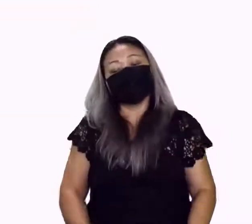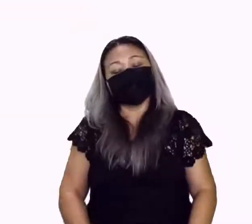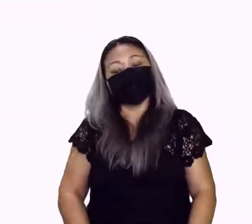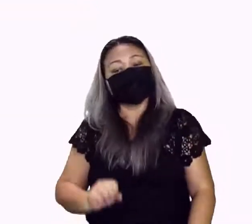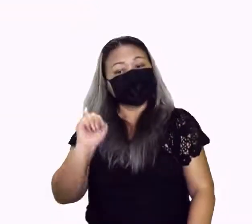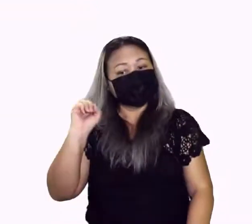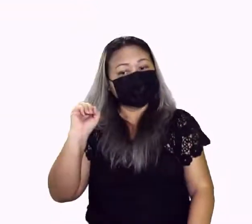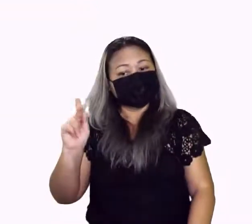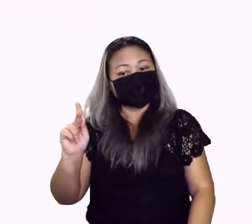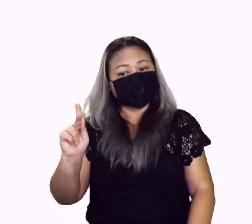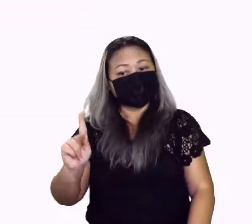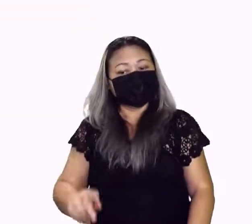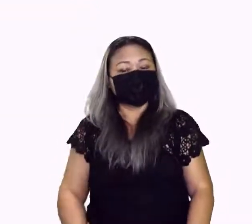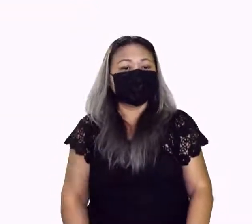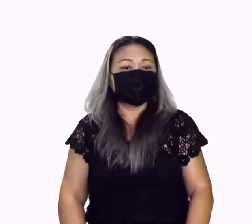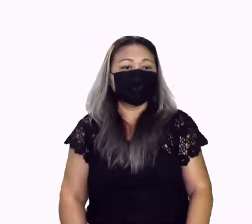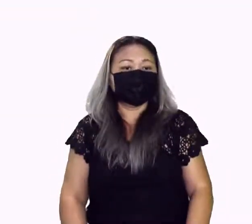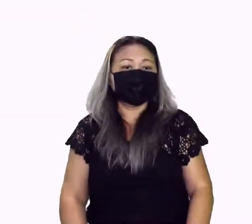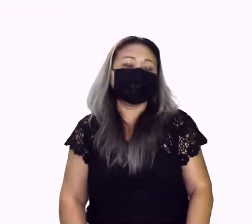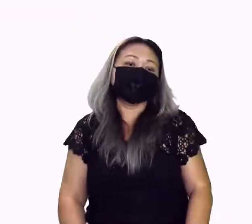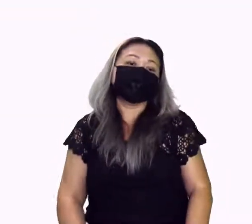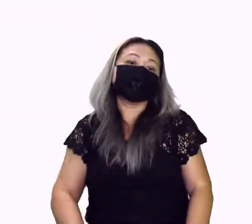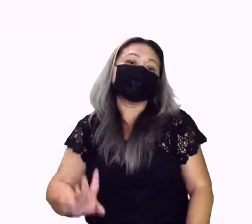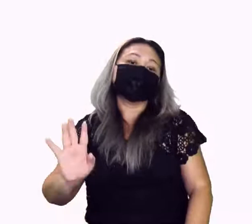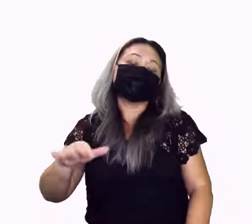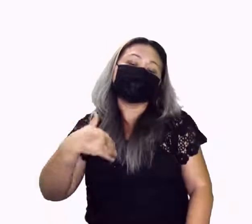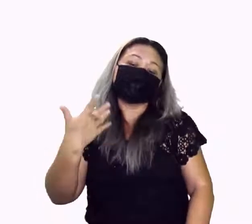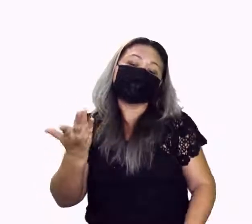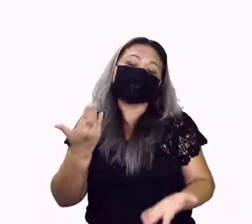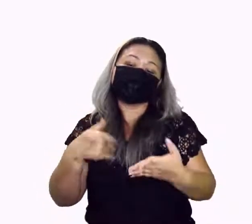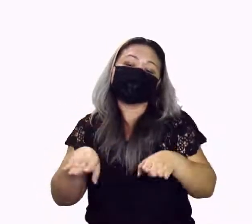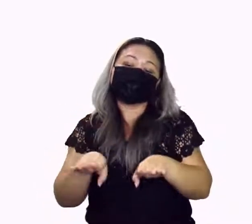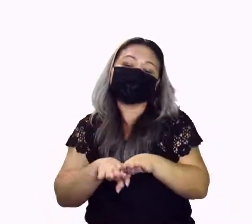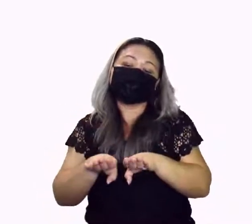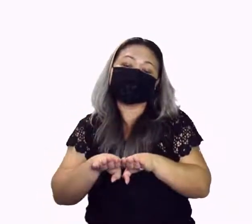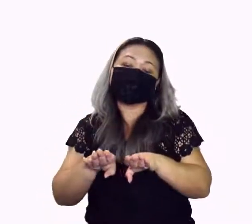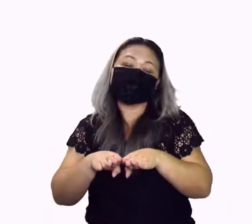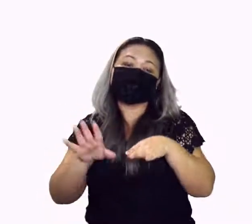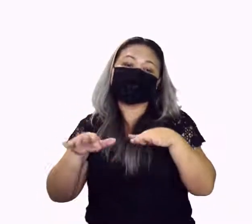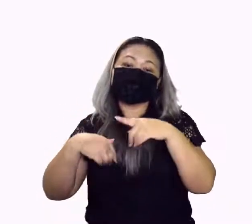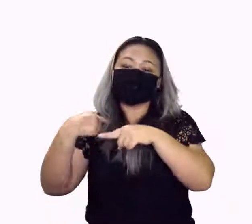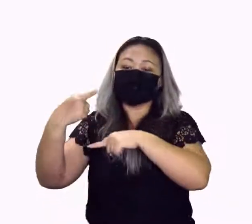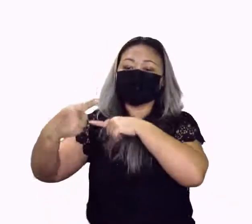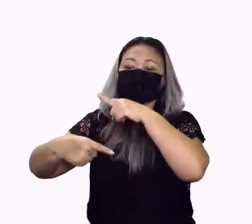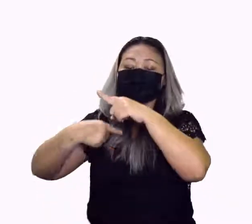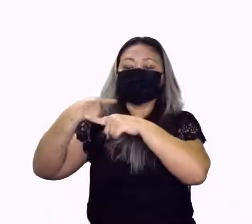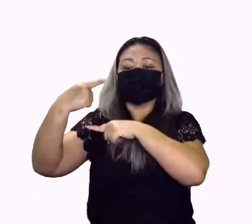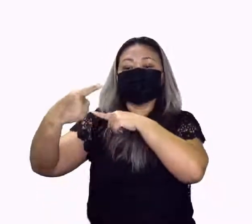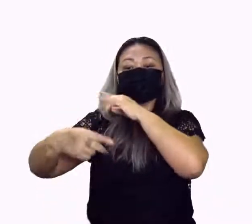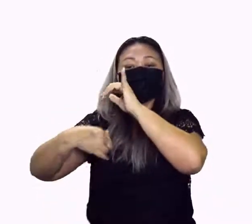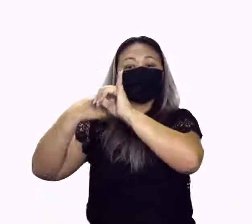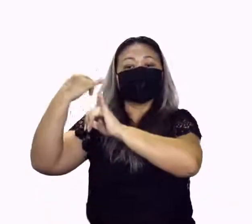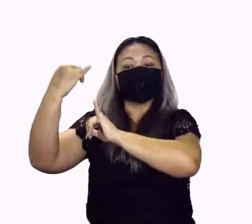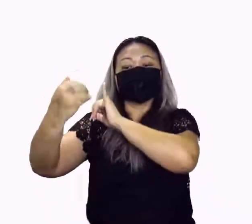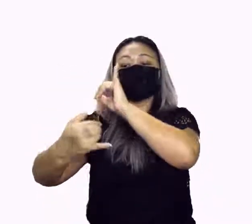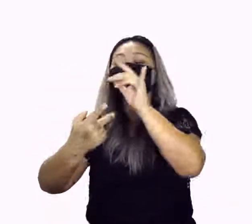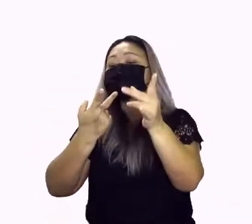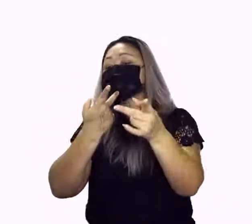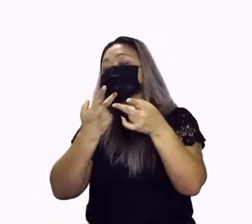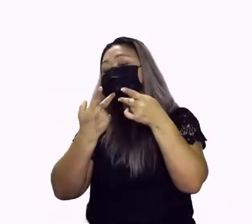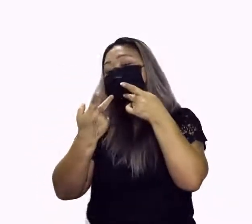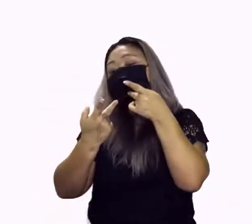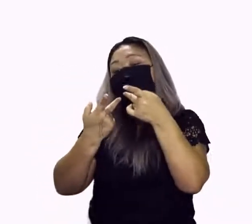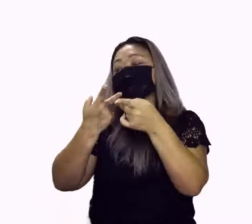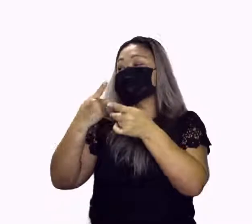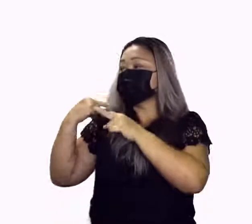Ok? Vamos lá? Ele também é transmitido principalmente pela tradição oral. Tradição oral é pela voz,